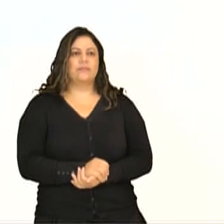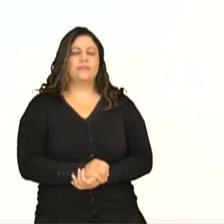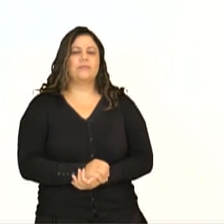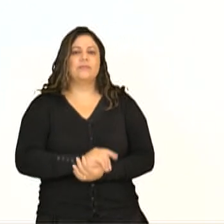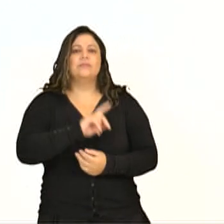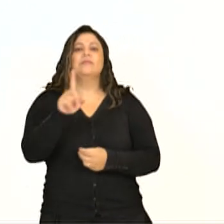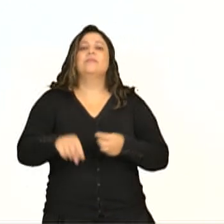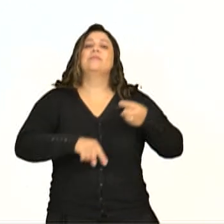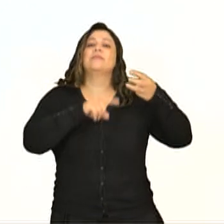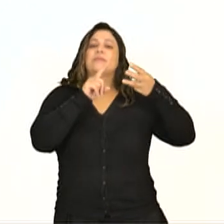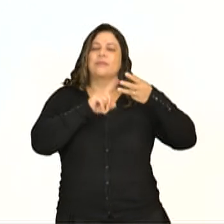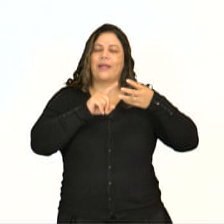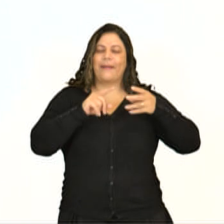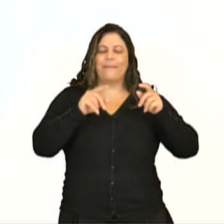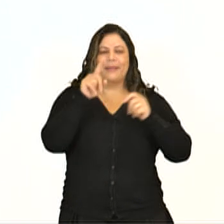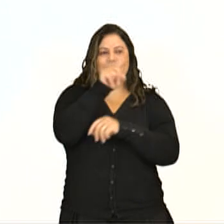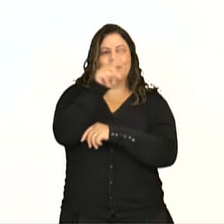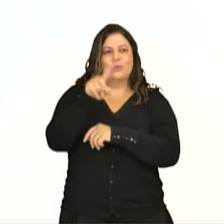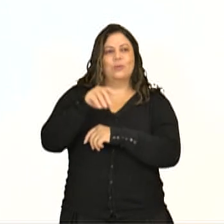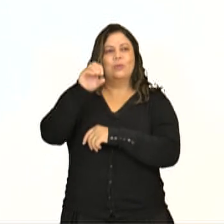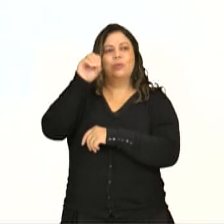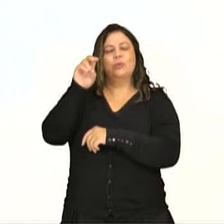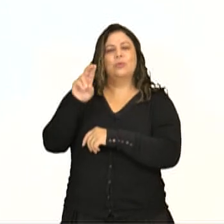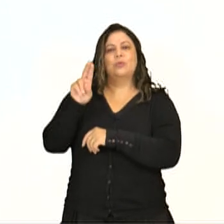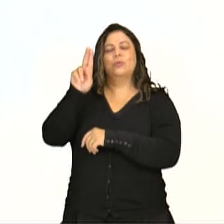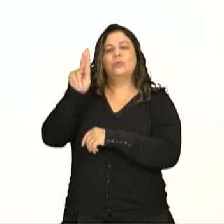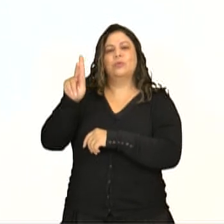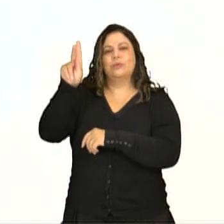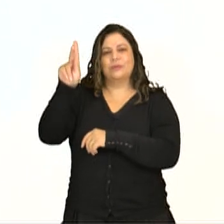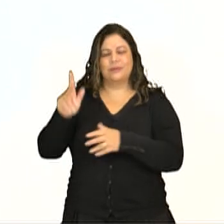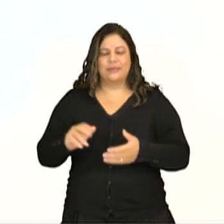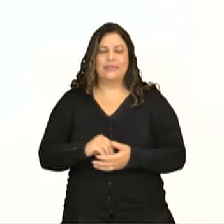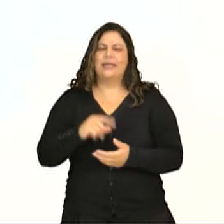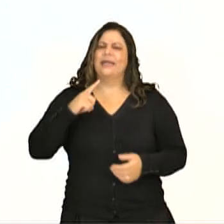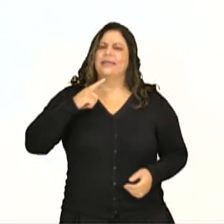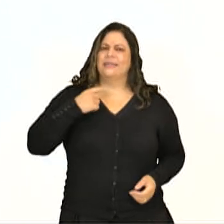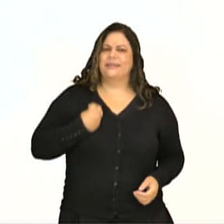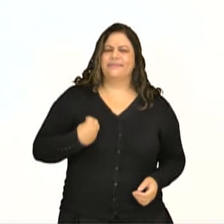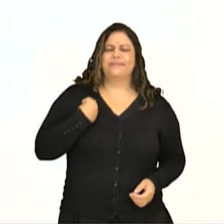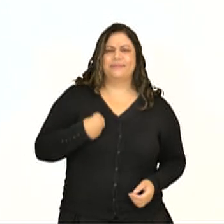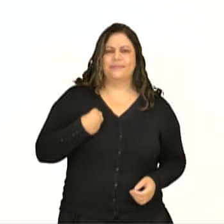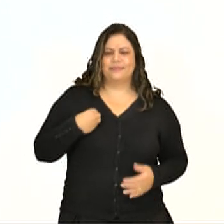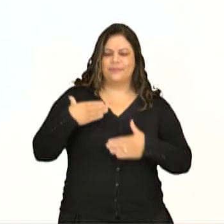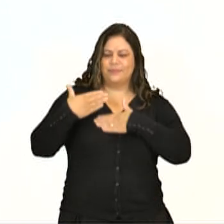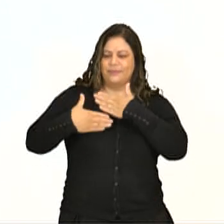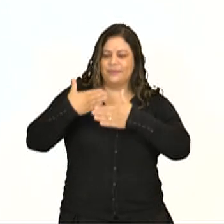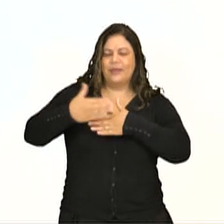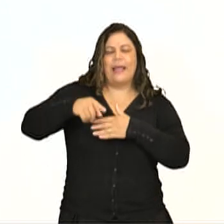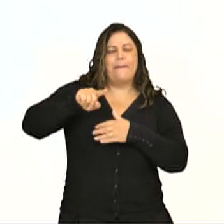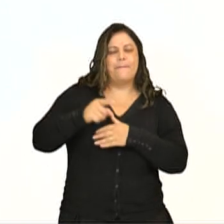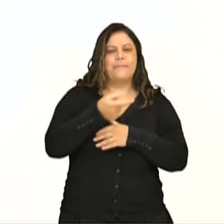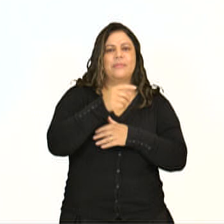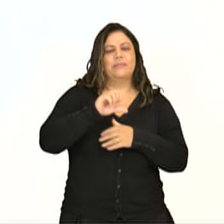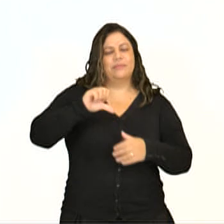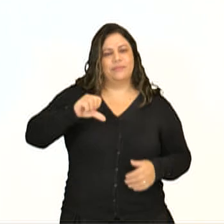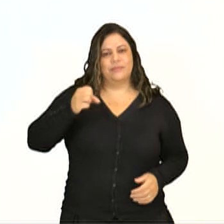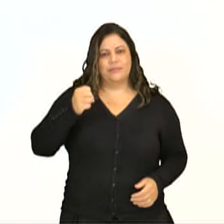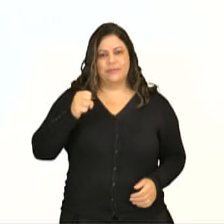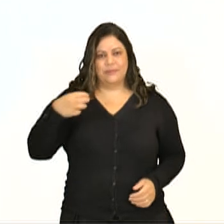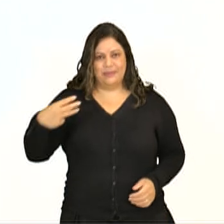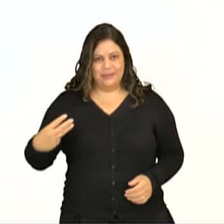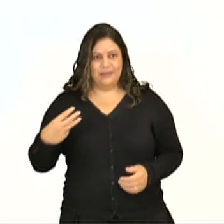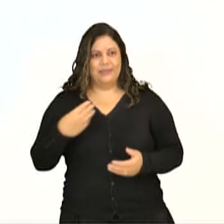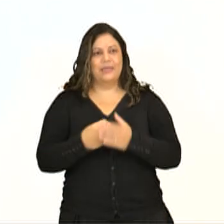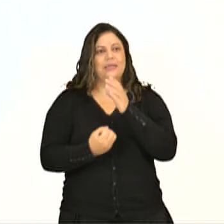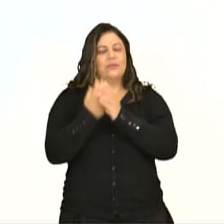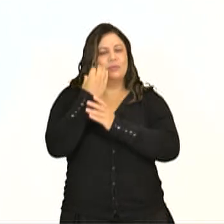Vamos então conversar sobre mais um ritmo, o zouk. Ele existe desde pelo menos 1983. No